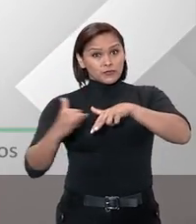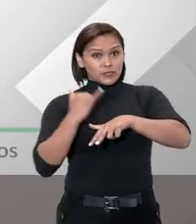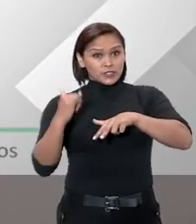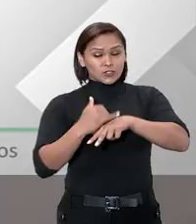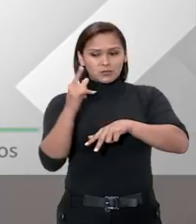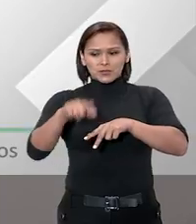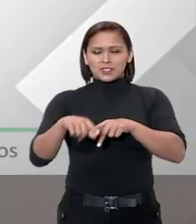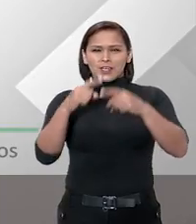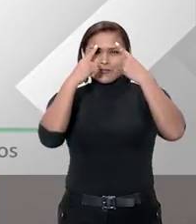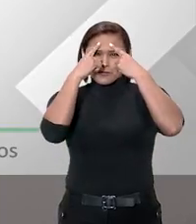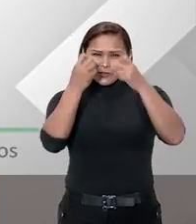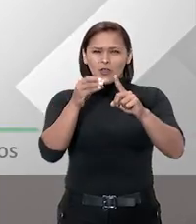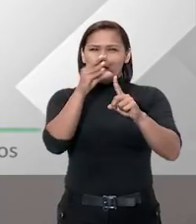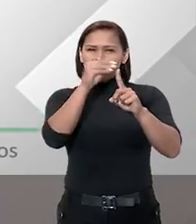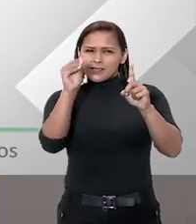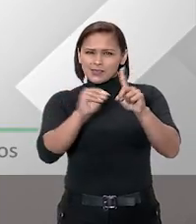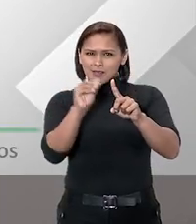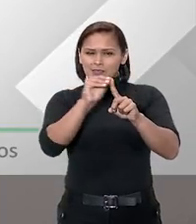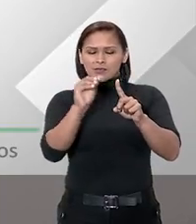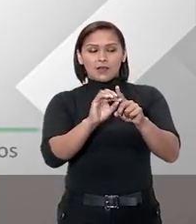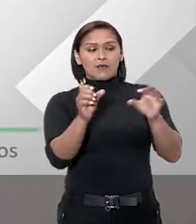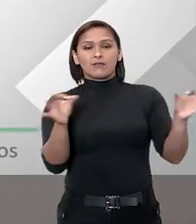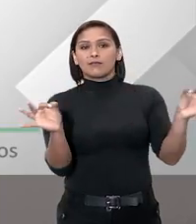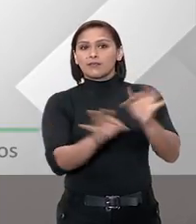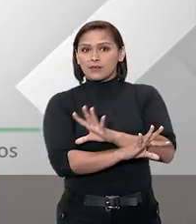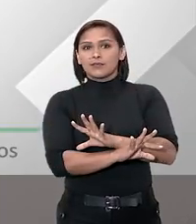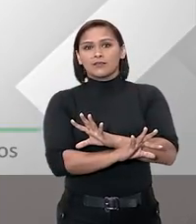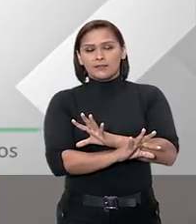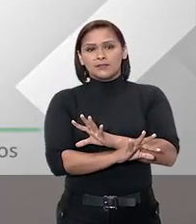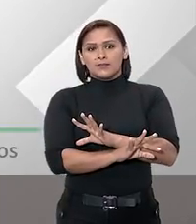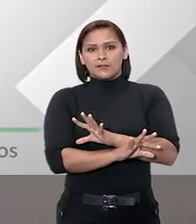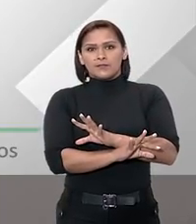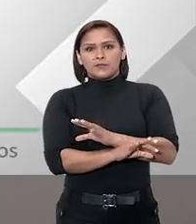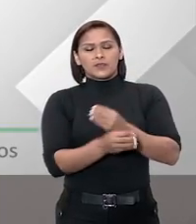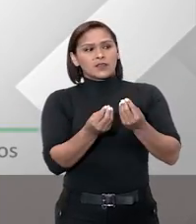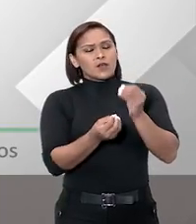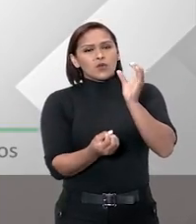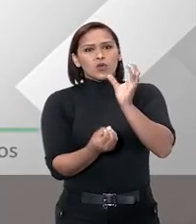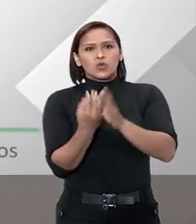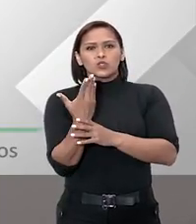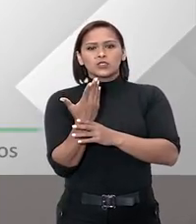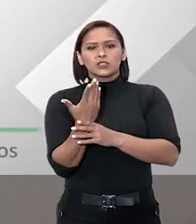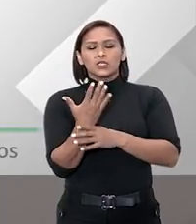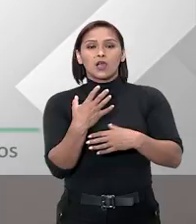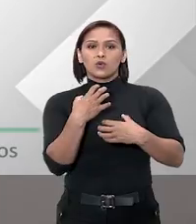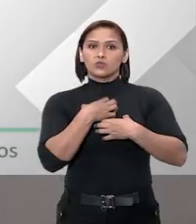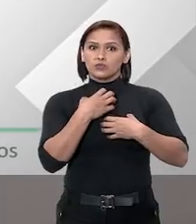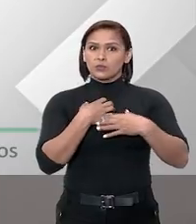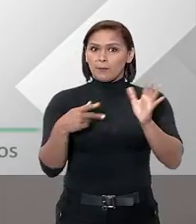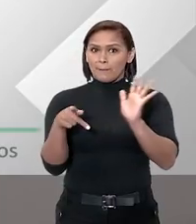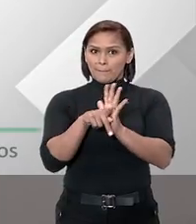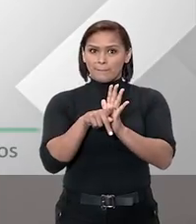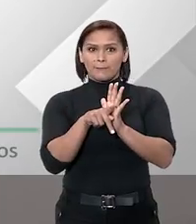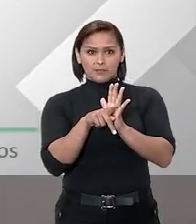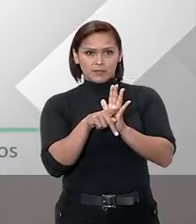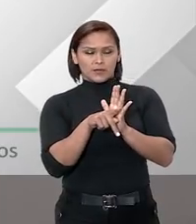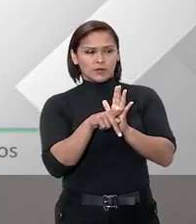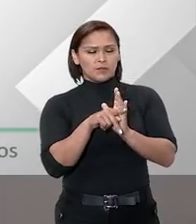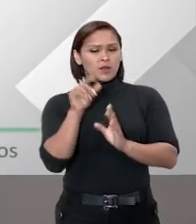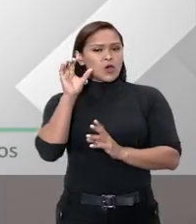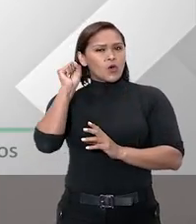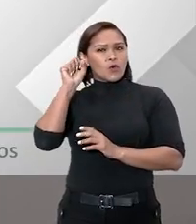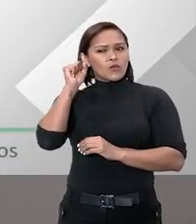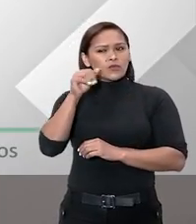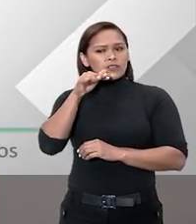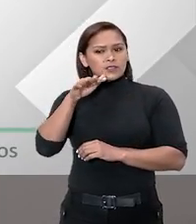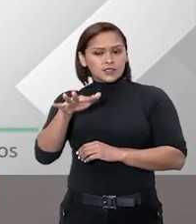época, da violência sexual, ele acabou, então, criando um mecanismo próprio para ouvir